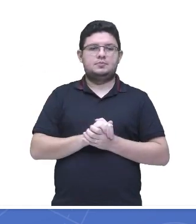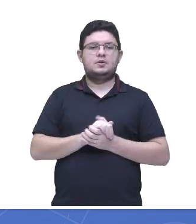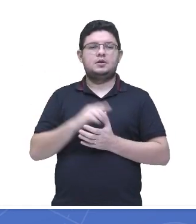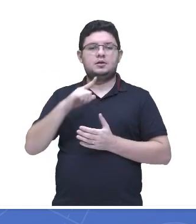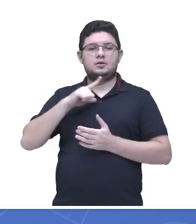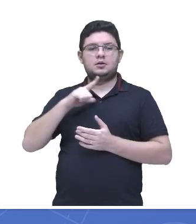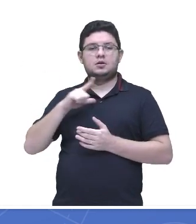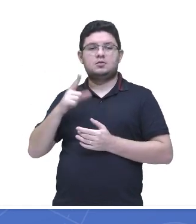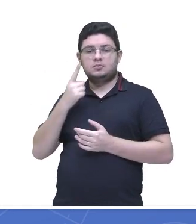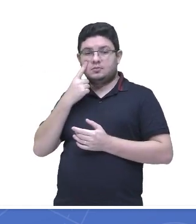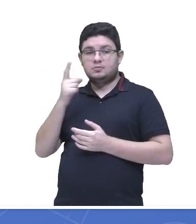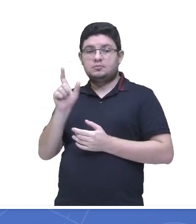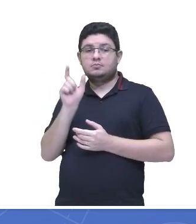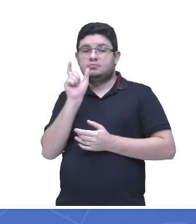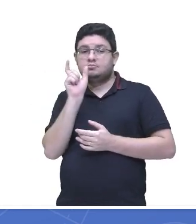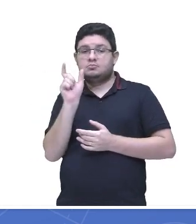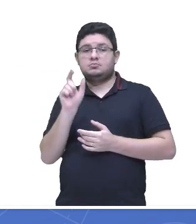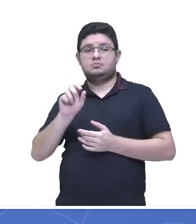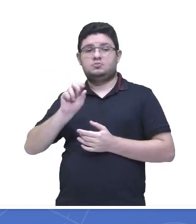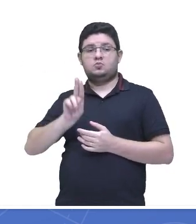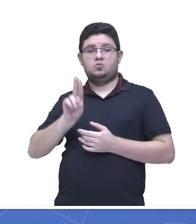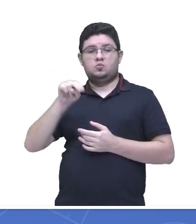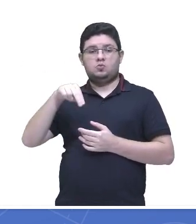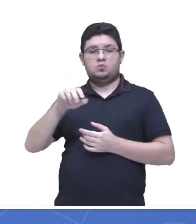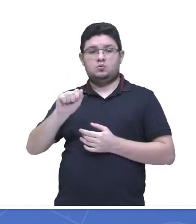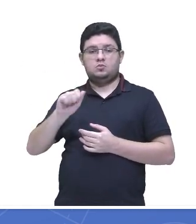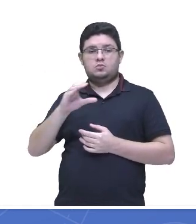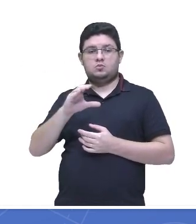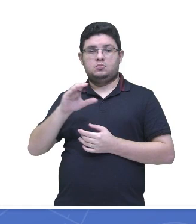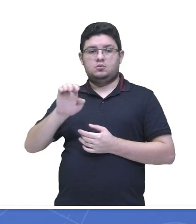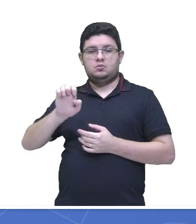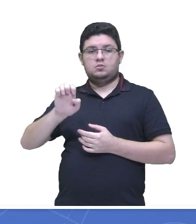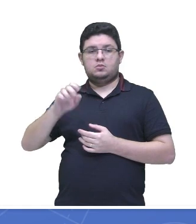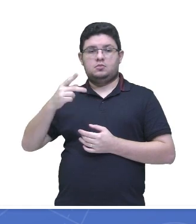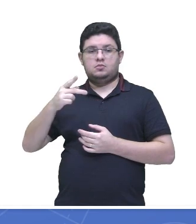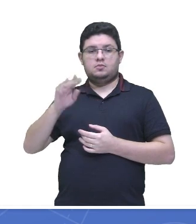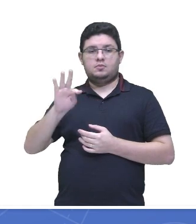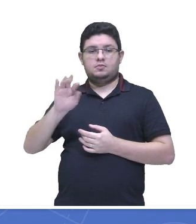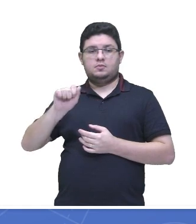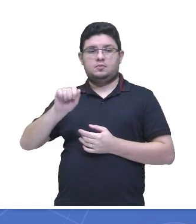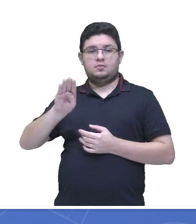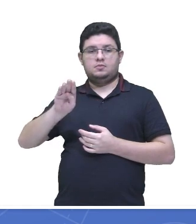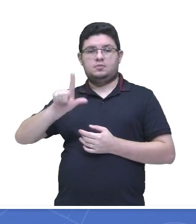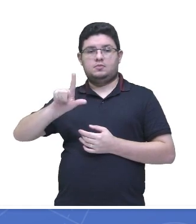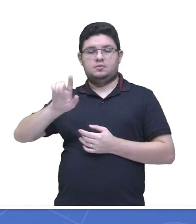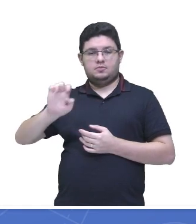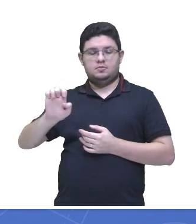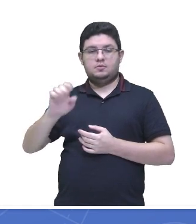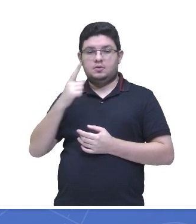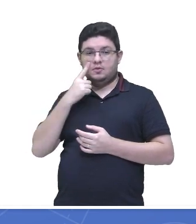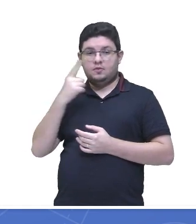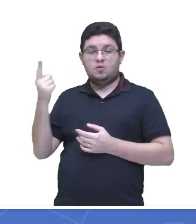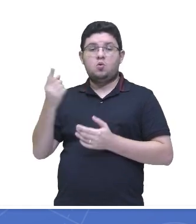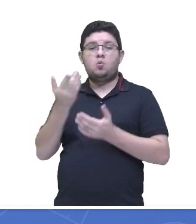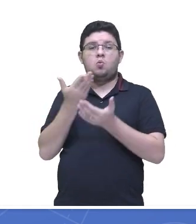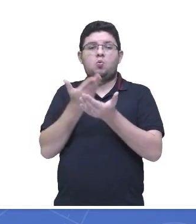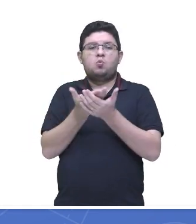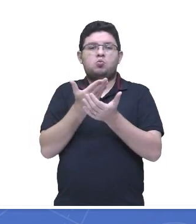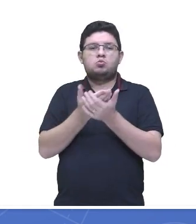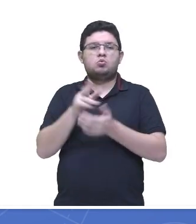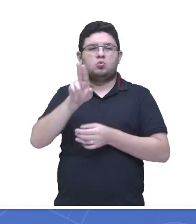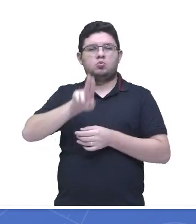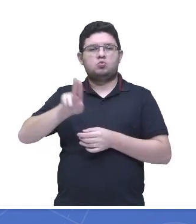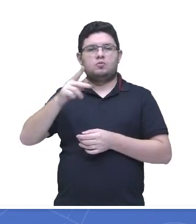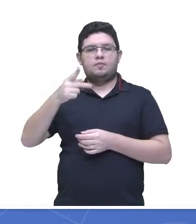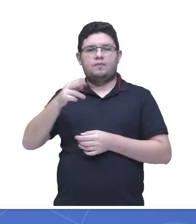dizer inaceitável, ok? Vejam comigo agora o uso do prefixo. Let's go!